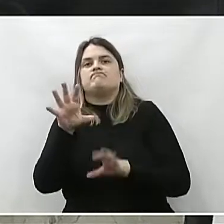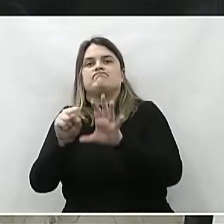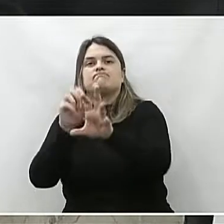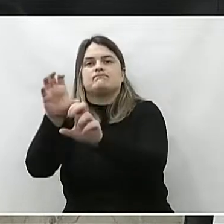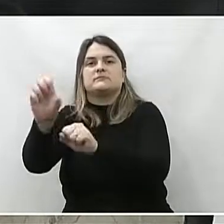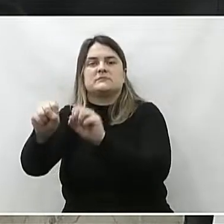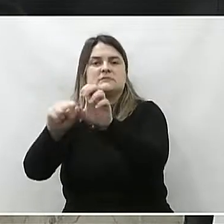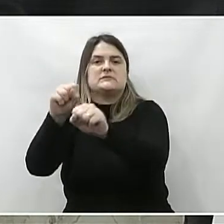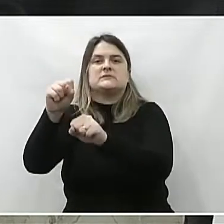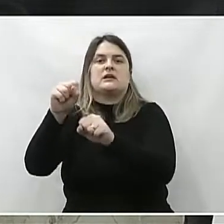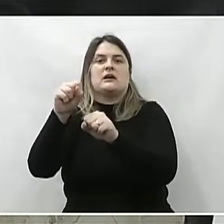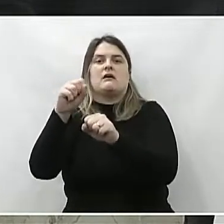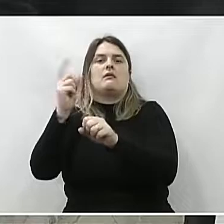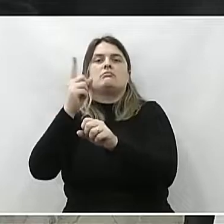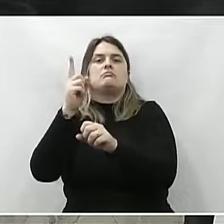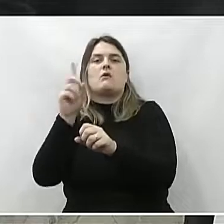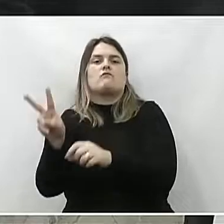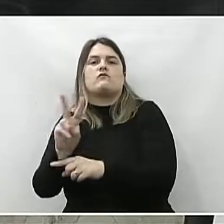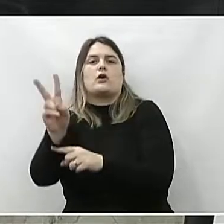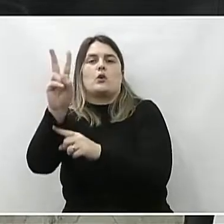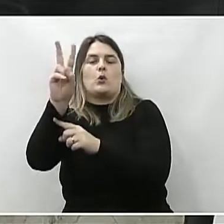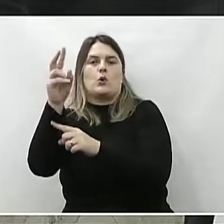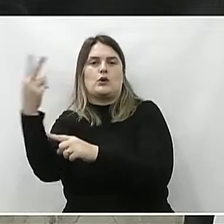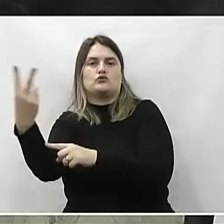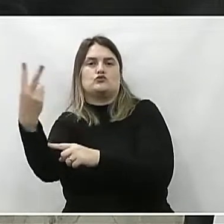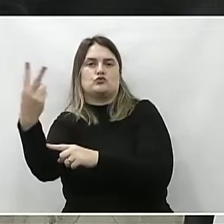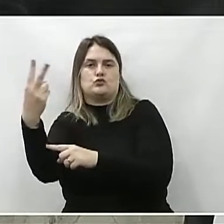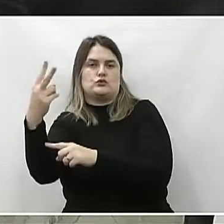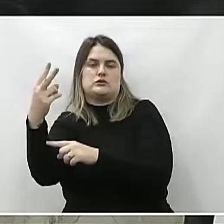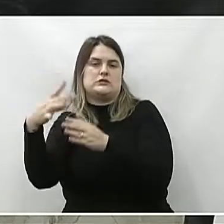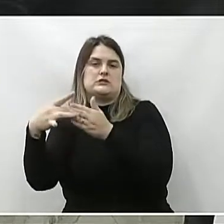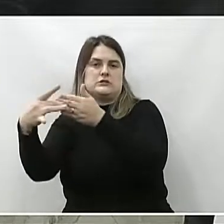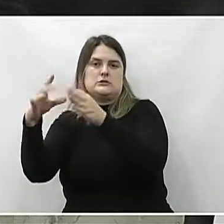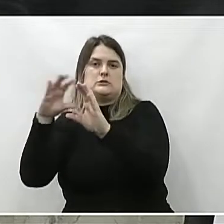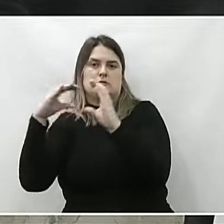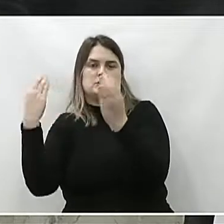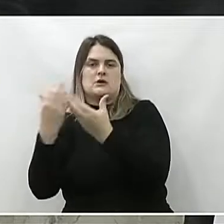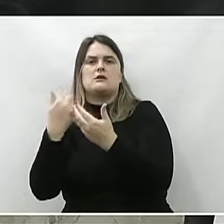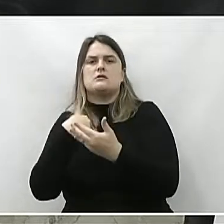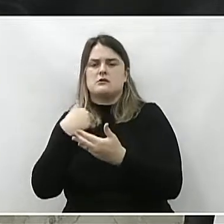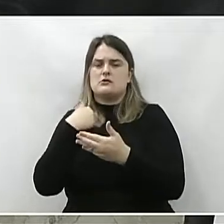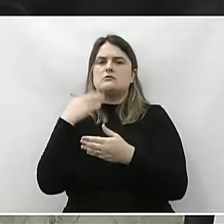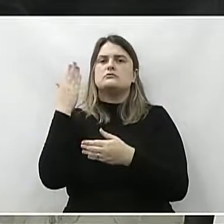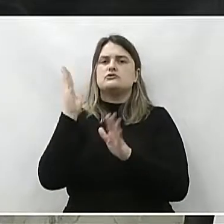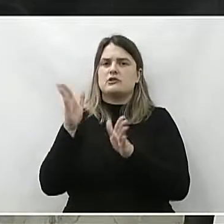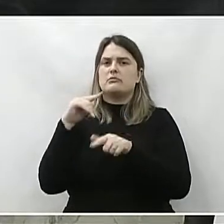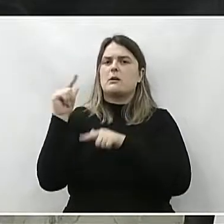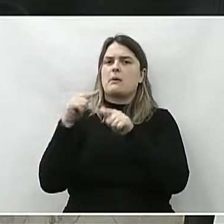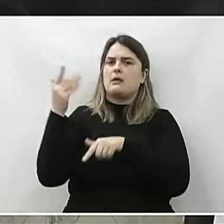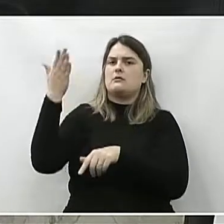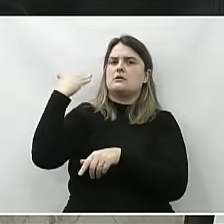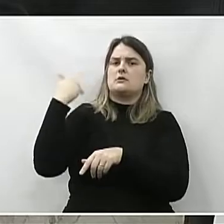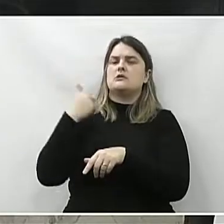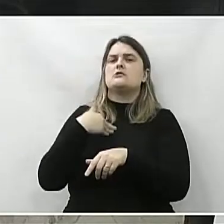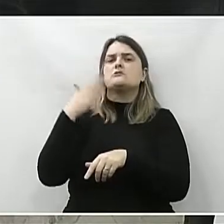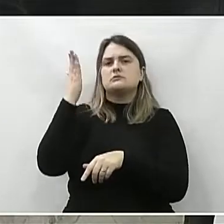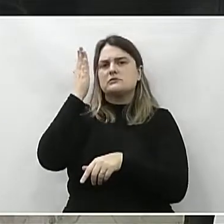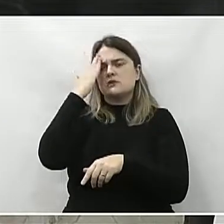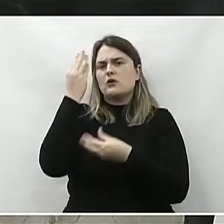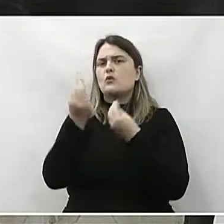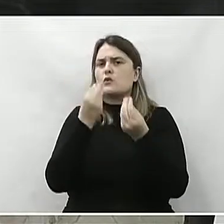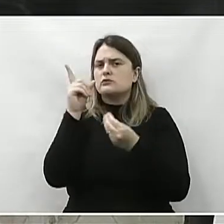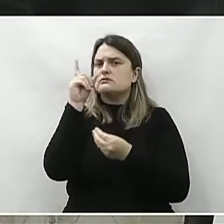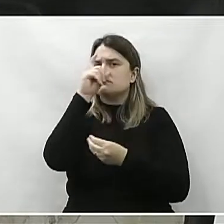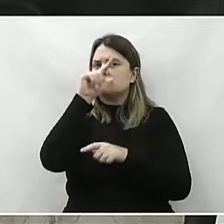tirar o mérito da liderança comunitária, até porque eu também vim de liderança comunitária e sei o quanto é árduo o trabalho voluntário, e sei o quanto a gente